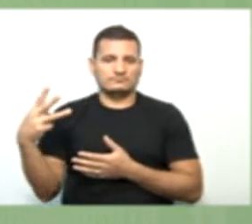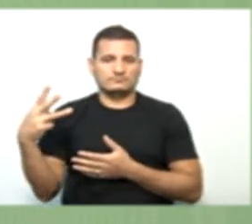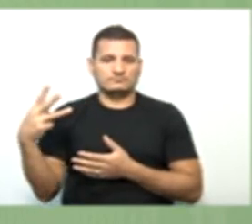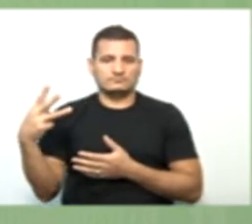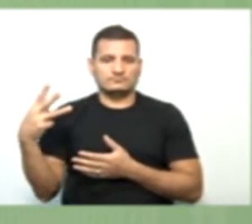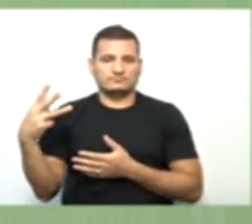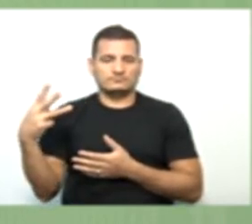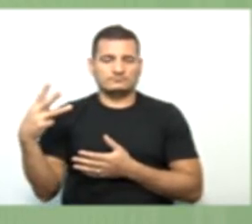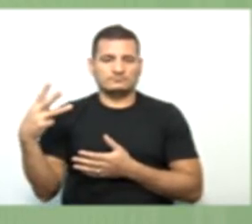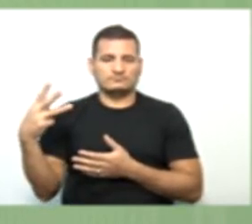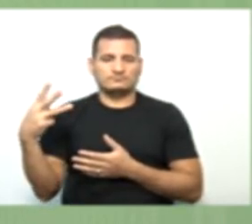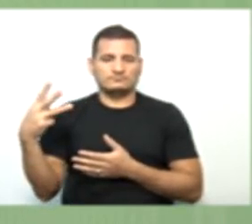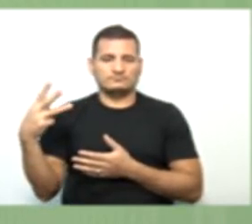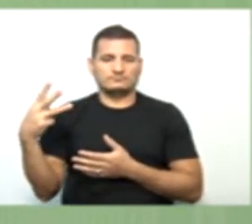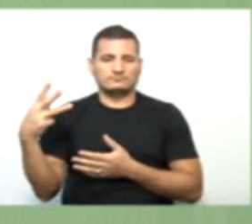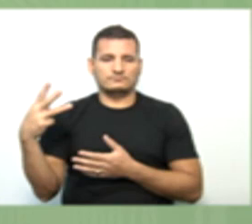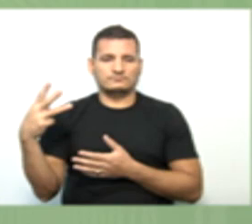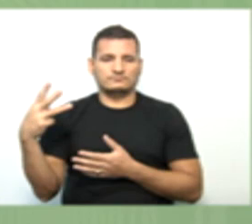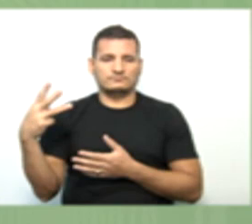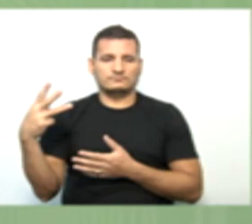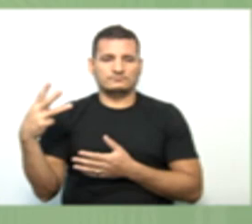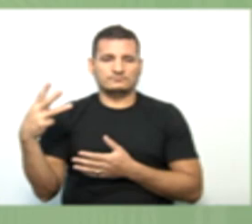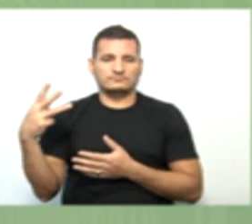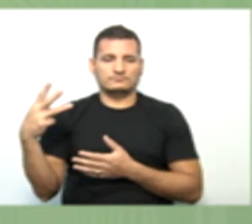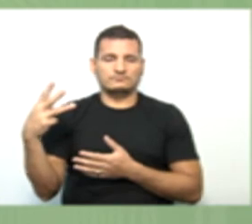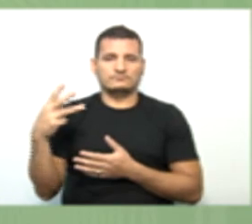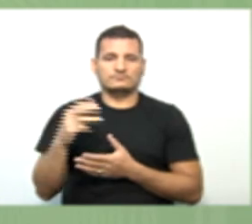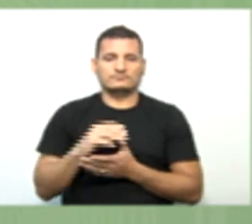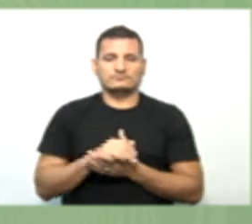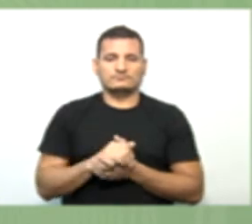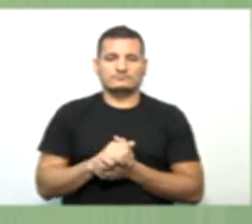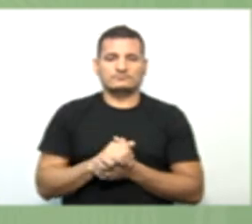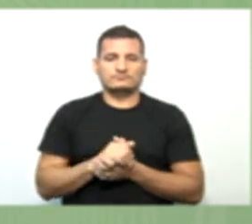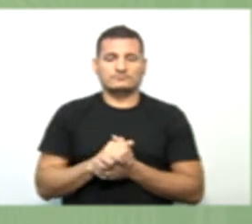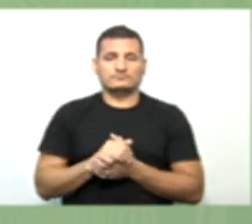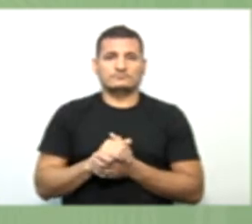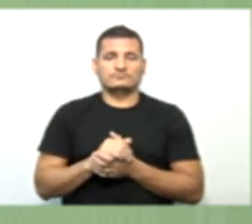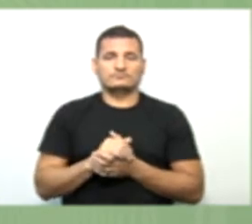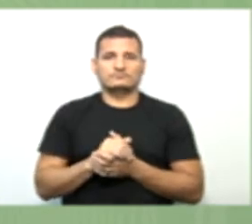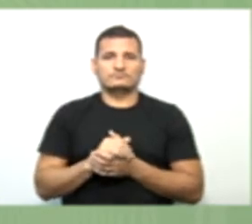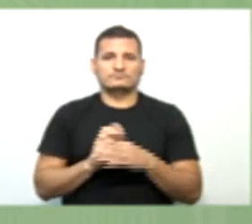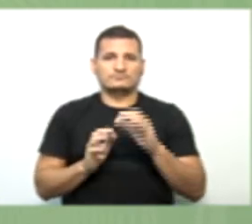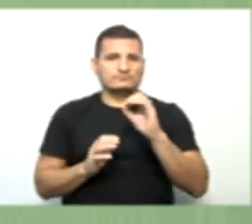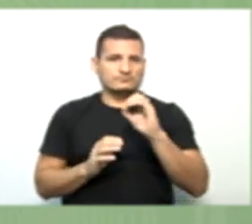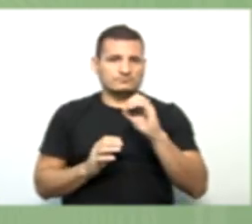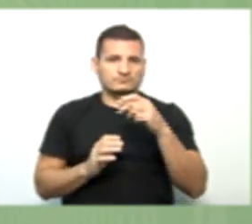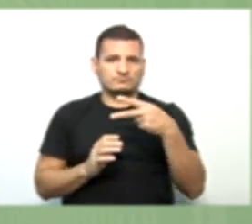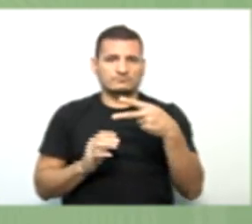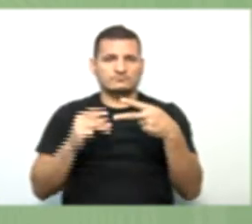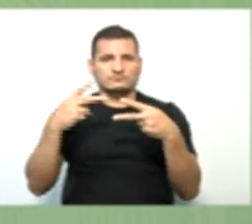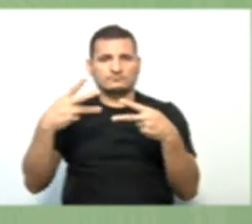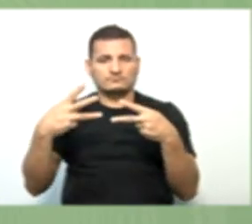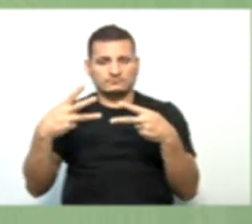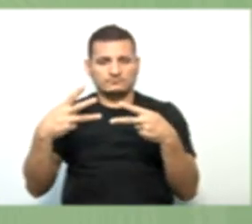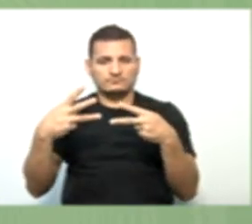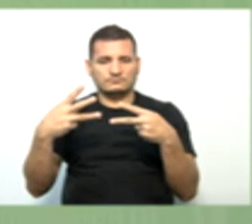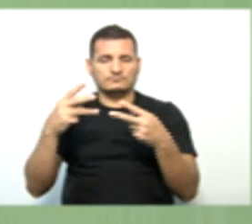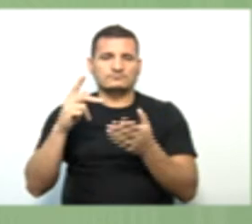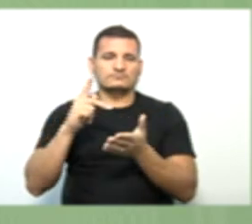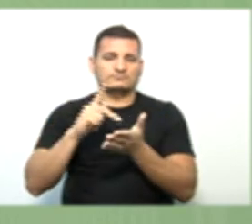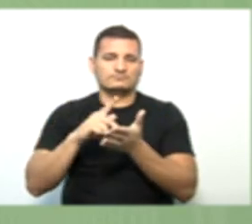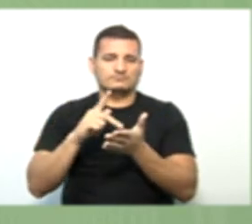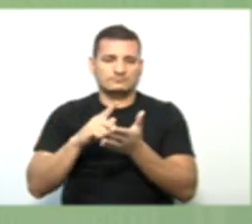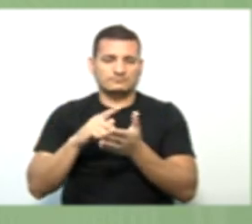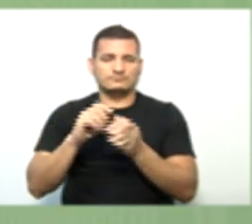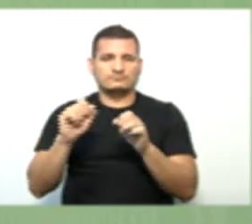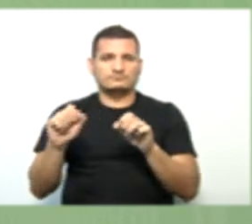Então, ele vai perguntar, i, que é 0, é menor do que 3, que é x, ele vai ser verdadeiro. Então, ele